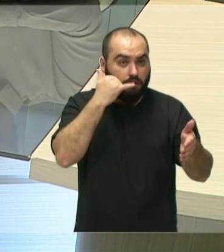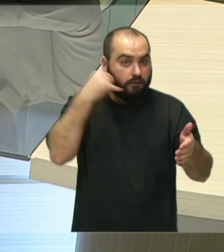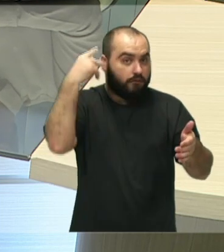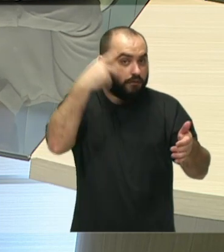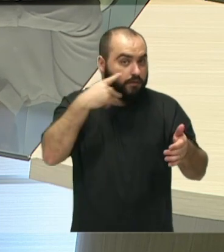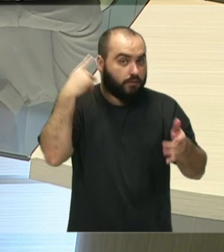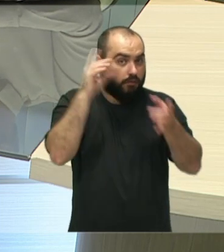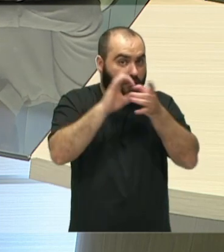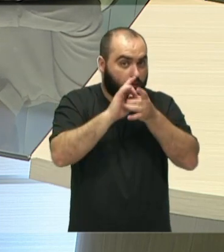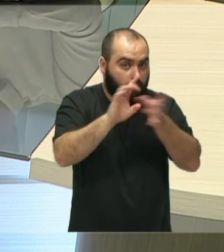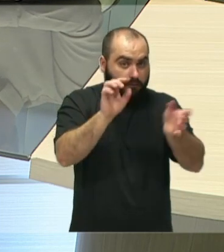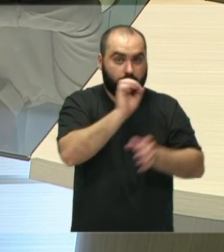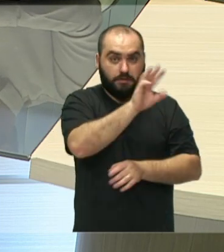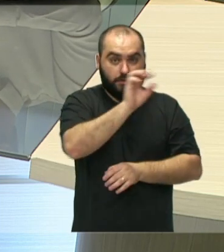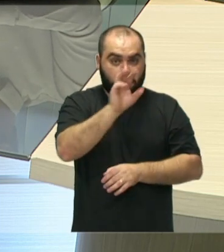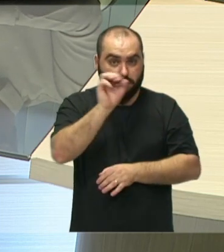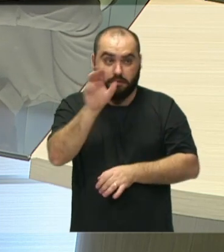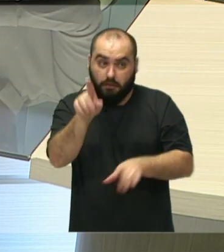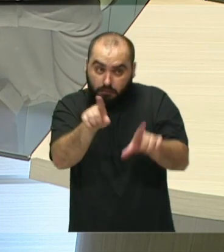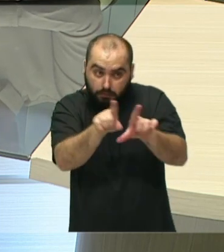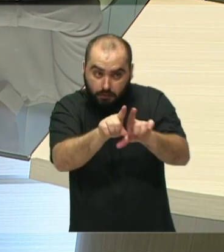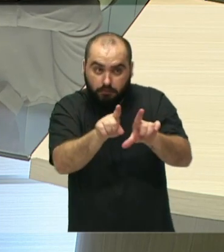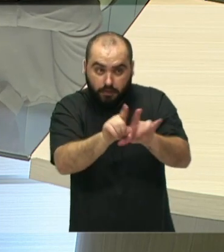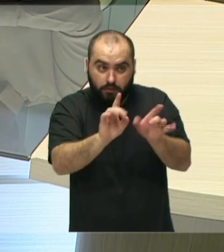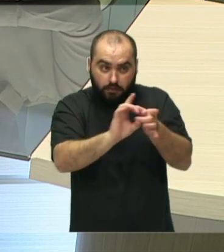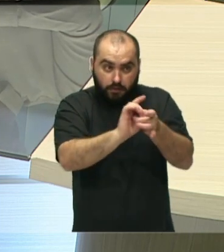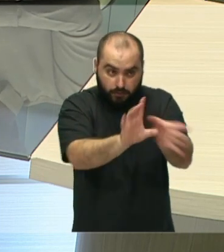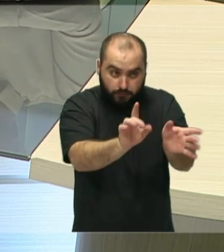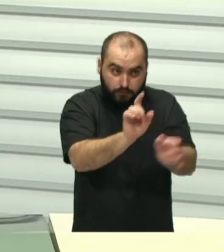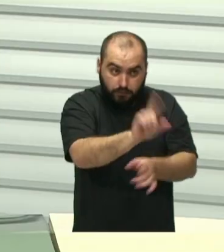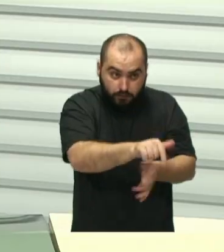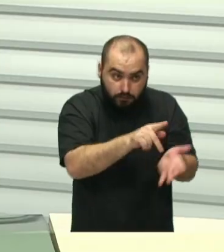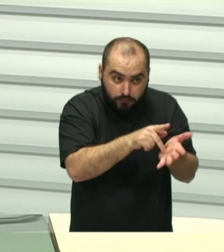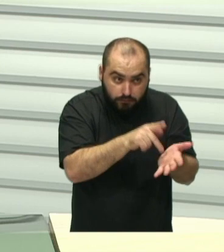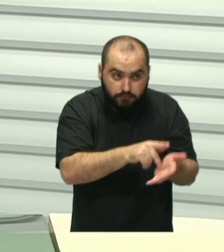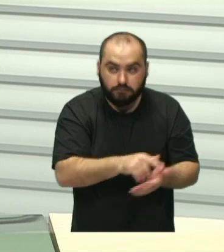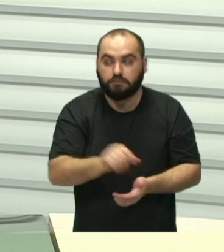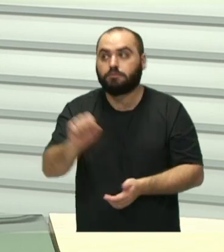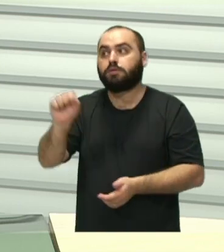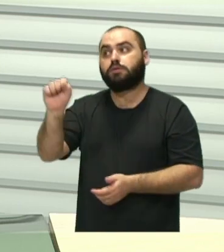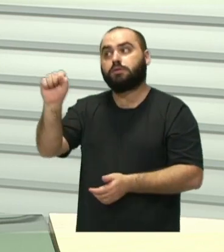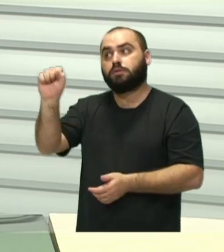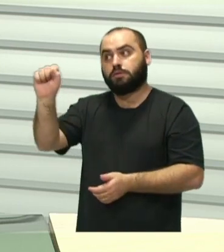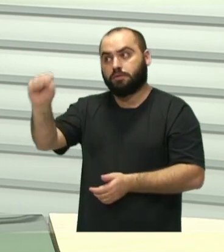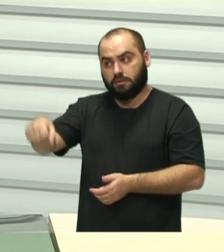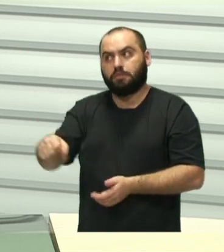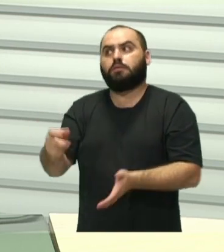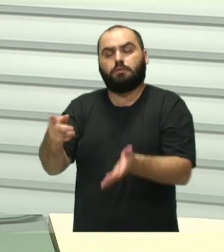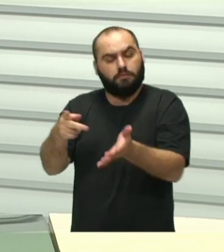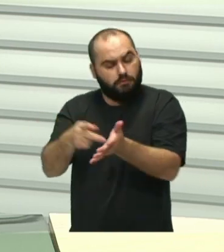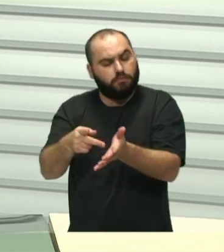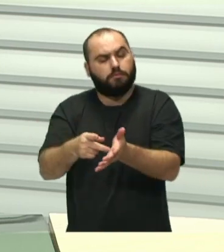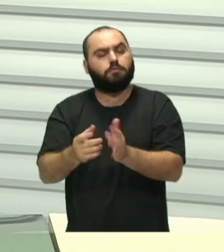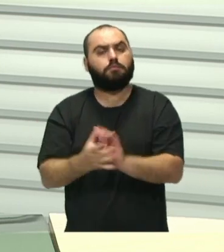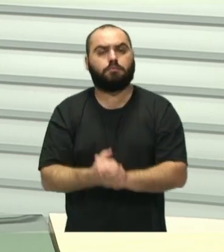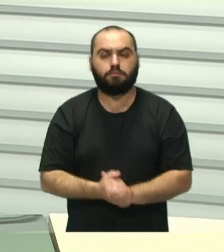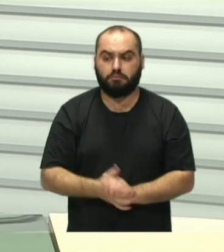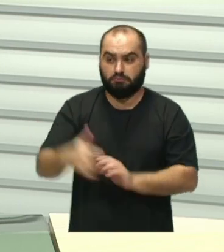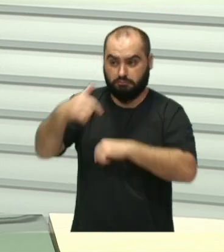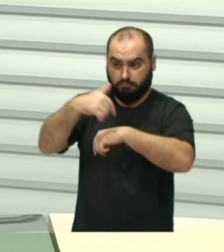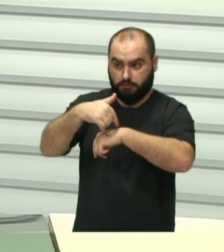vereadores e puníveis no site também continua funcionando né Presidente perfeito Julho e se nesse período que seja de recesso